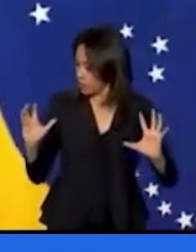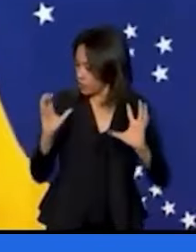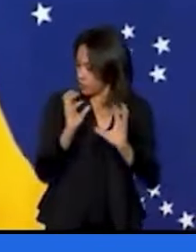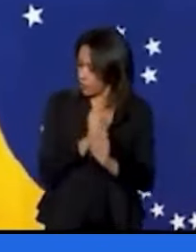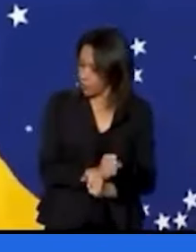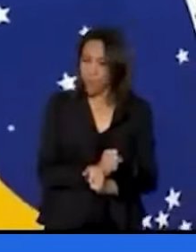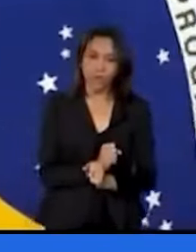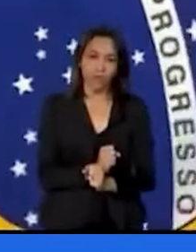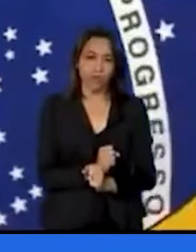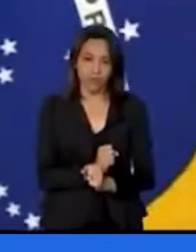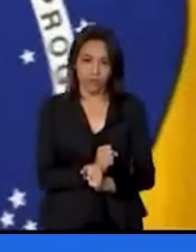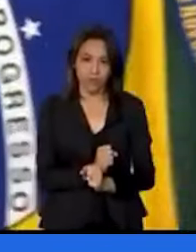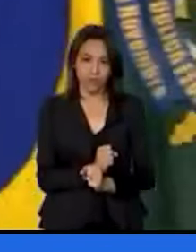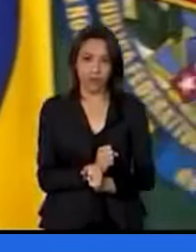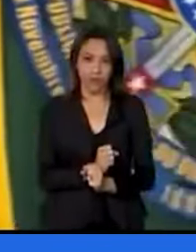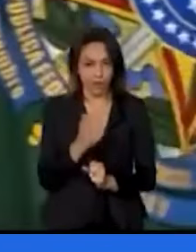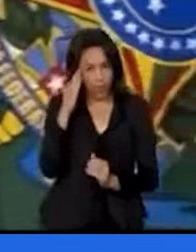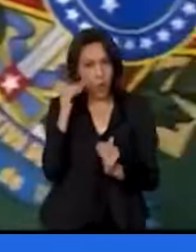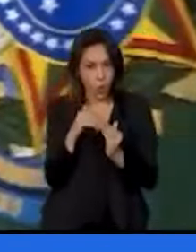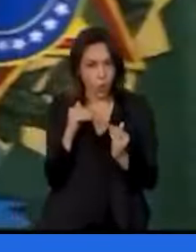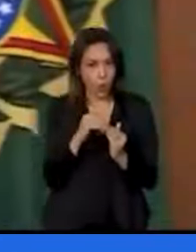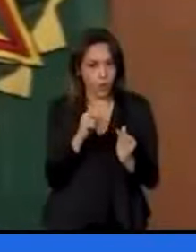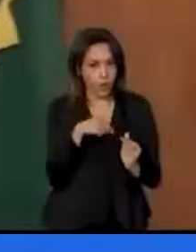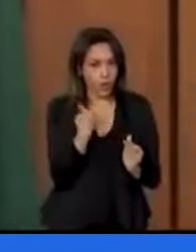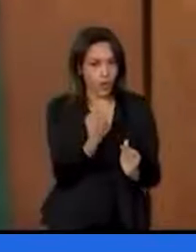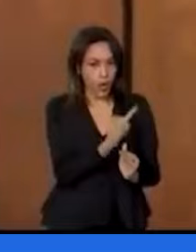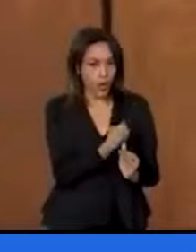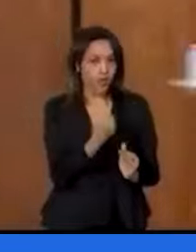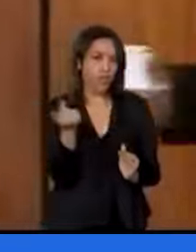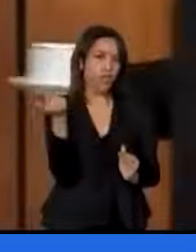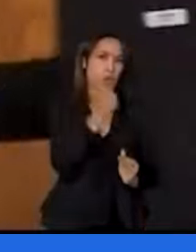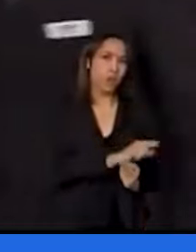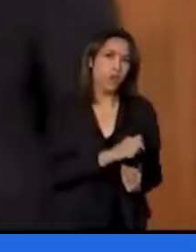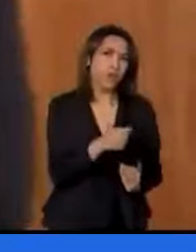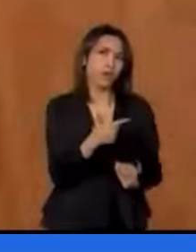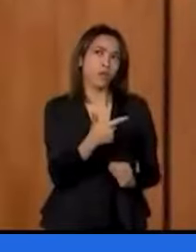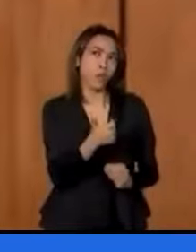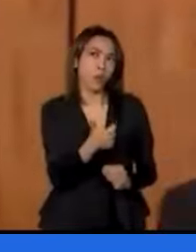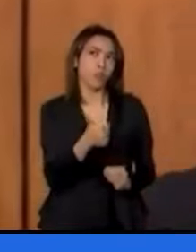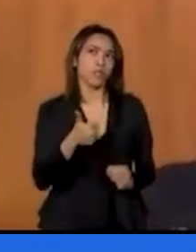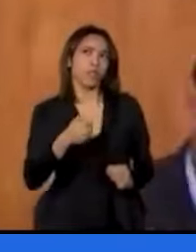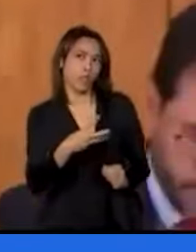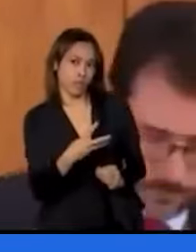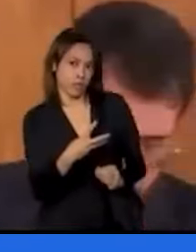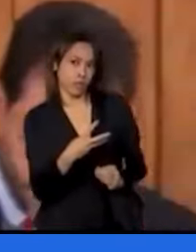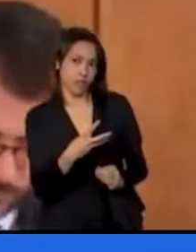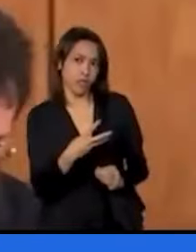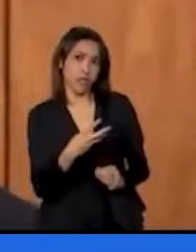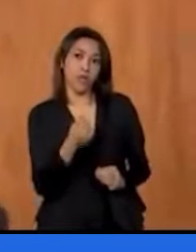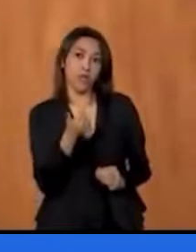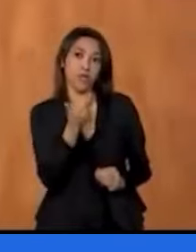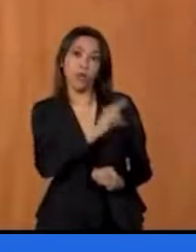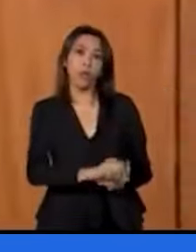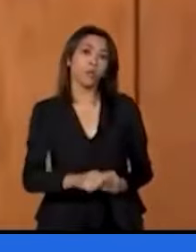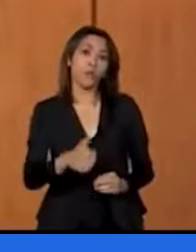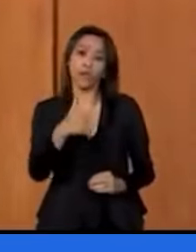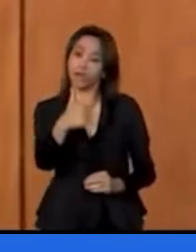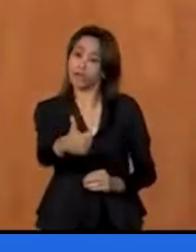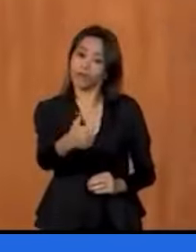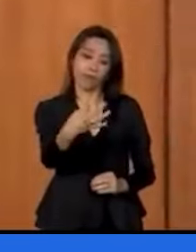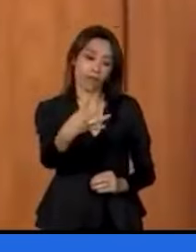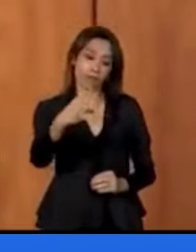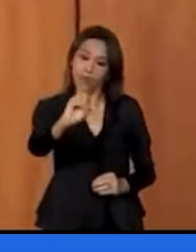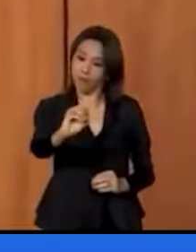Aliados ideológicos a gente vai para 12 ou 13 e a gente não chega sequer 140